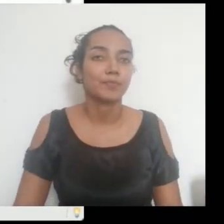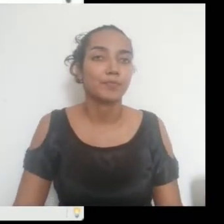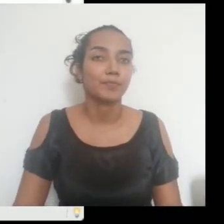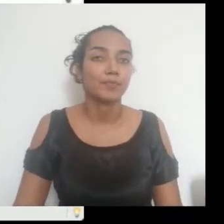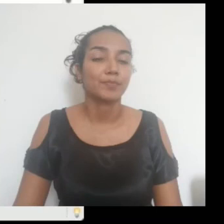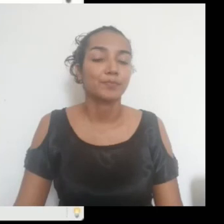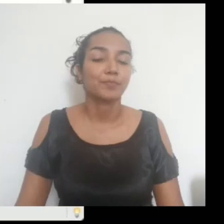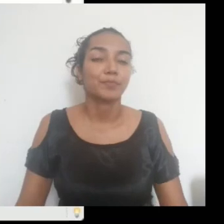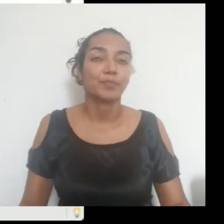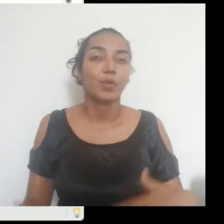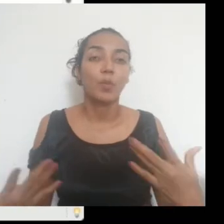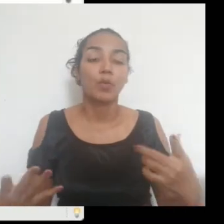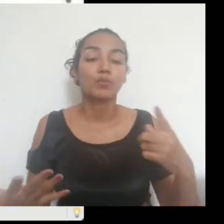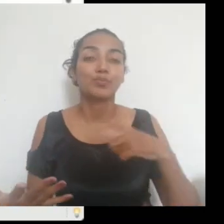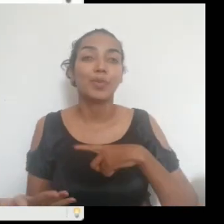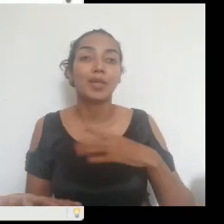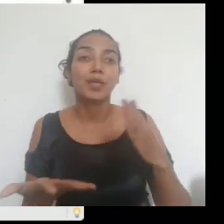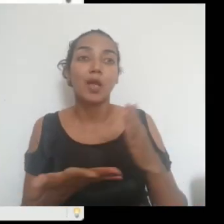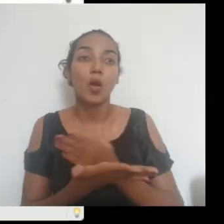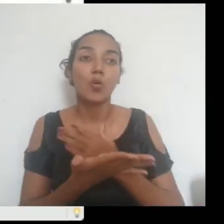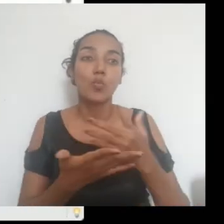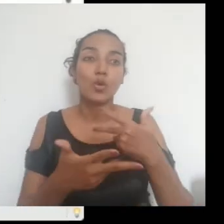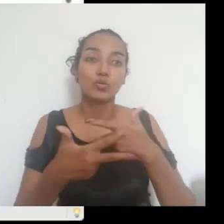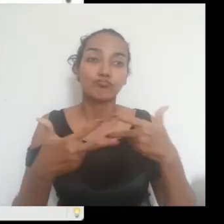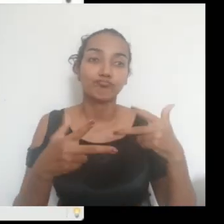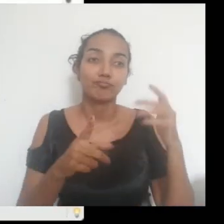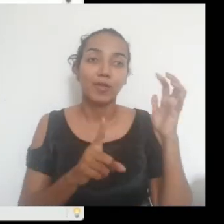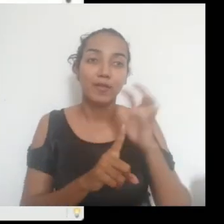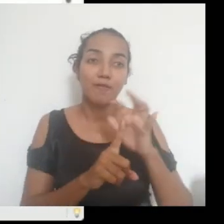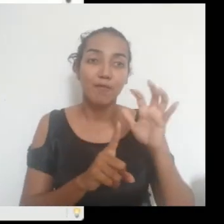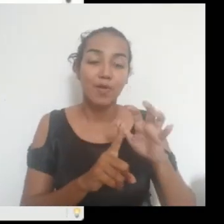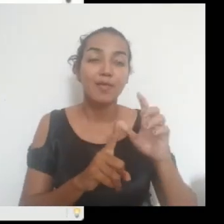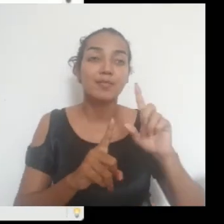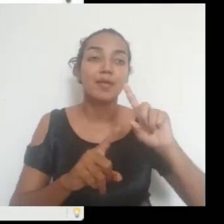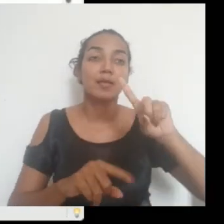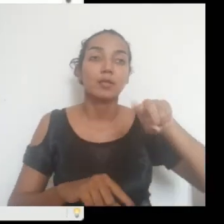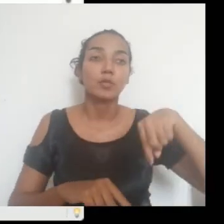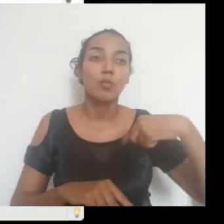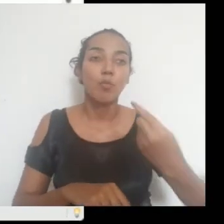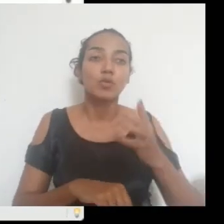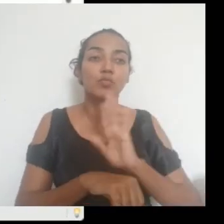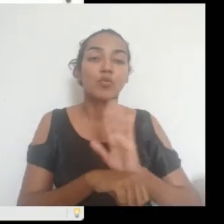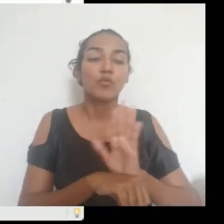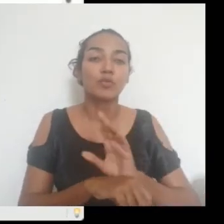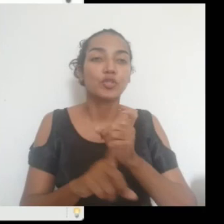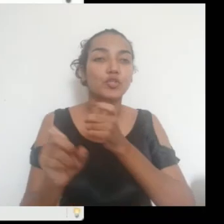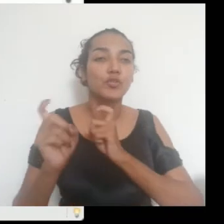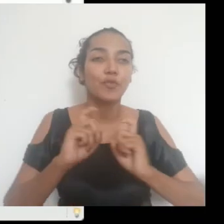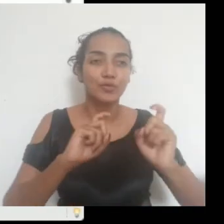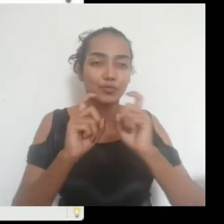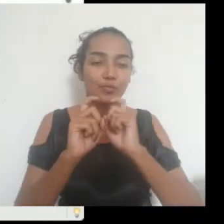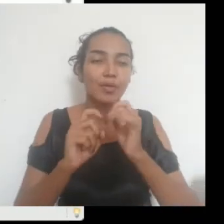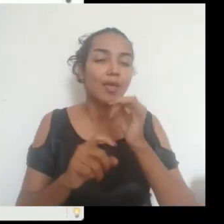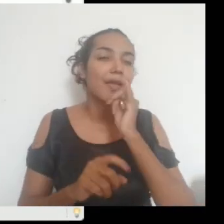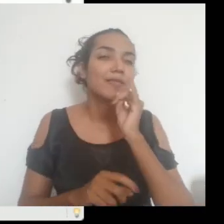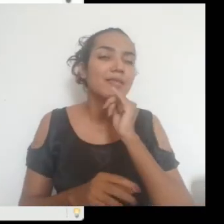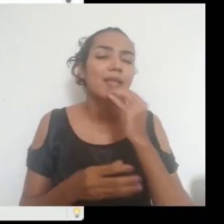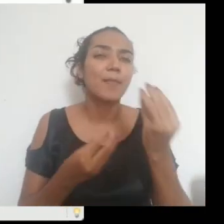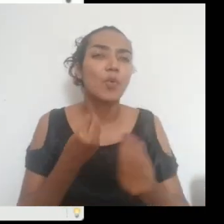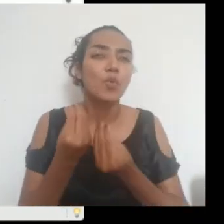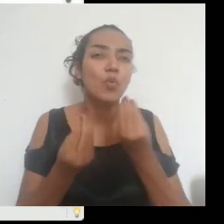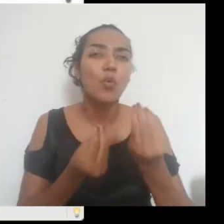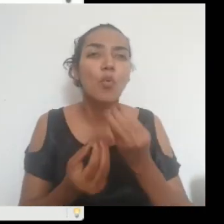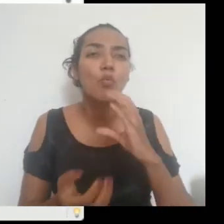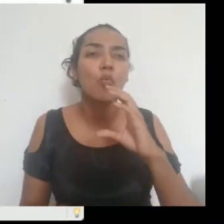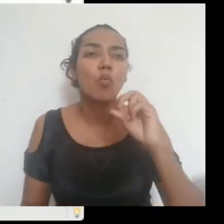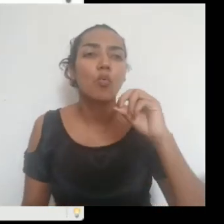algumas outras implicações em se fazer herança que a gente vai discutir nos próximos vídeos. Por exemplo, como é que fica a questão do